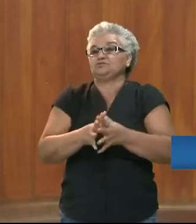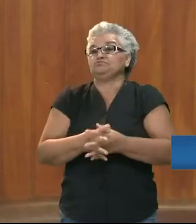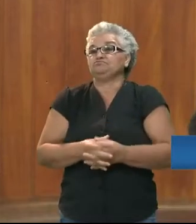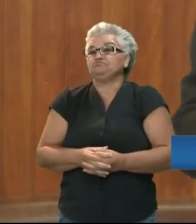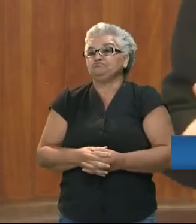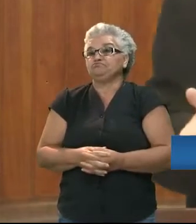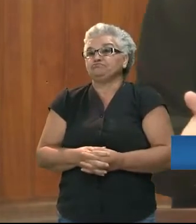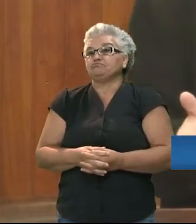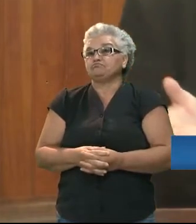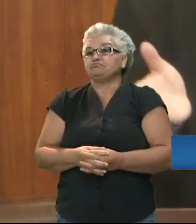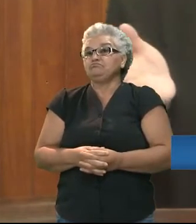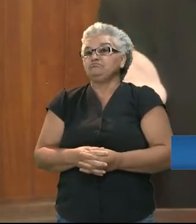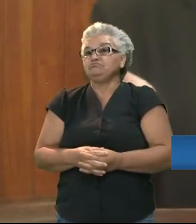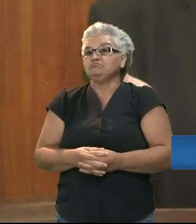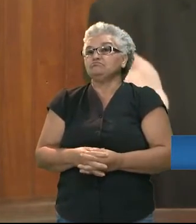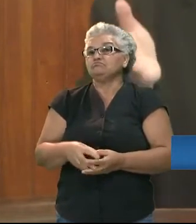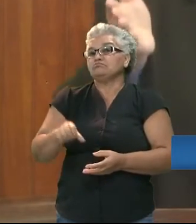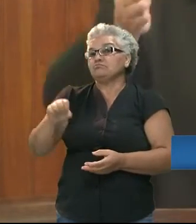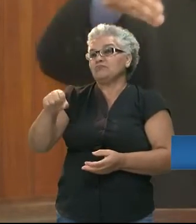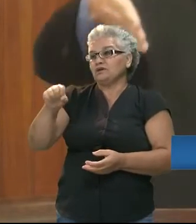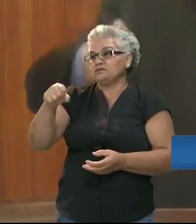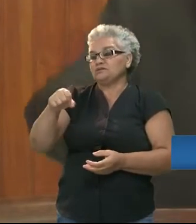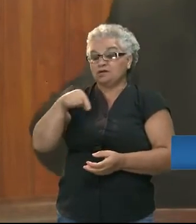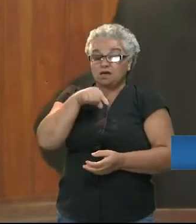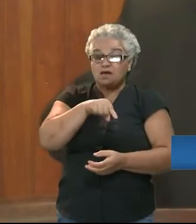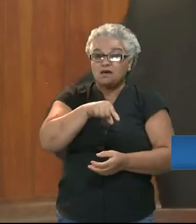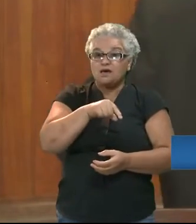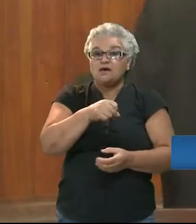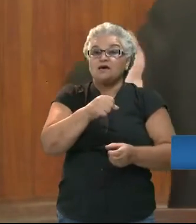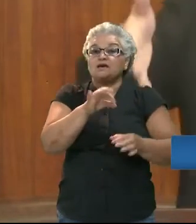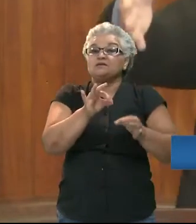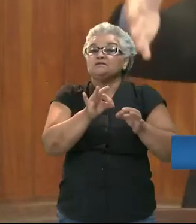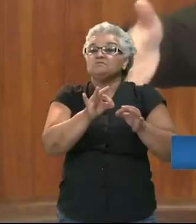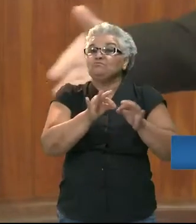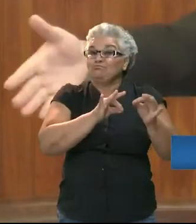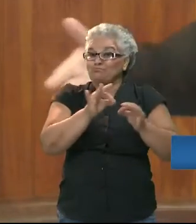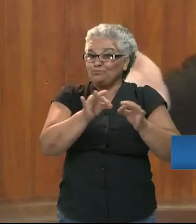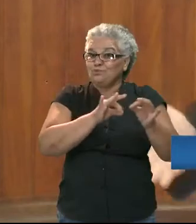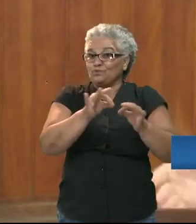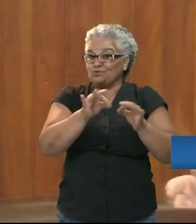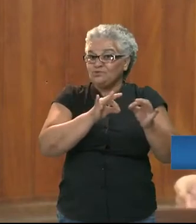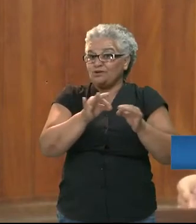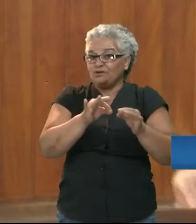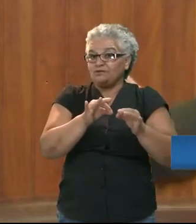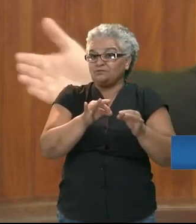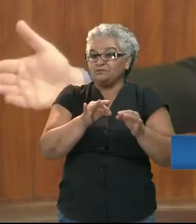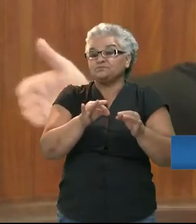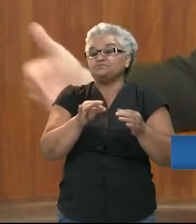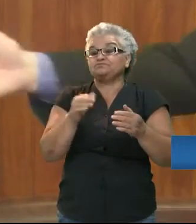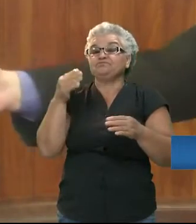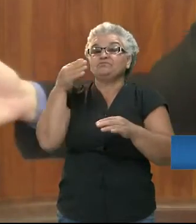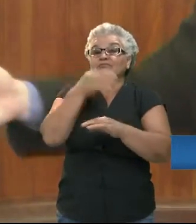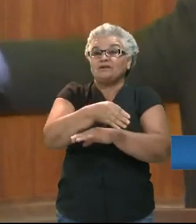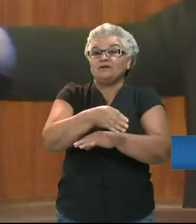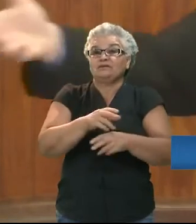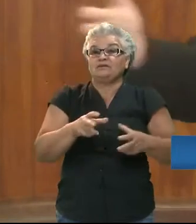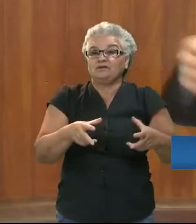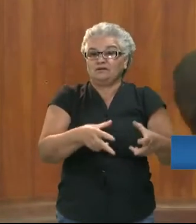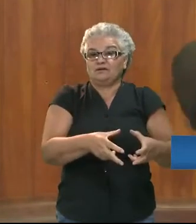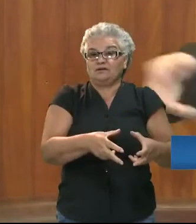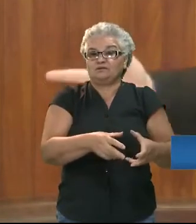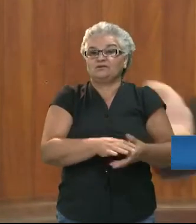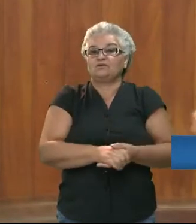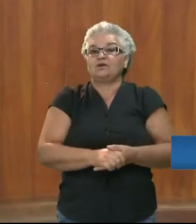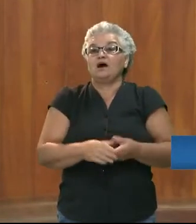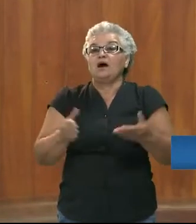Eu acho que esse é um projeto que vai entrar na regularidade da casa, quando assim que terminar o recesso, esse projeto vai